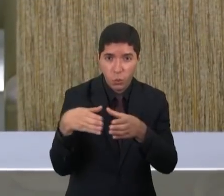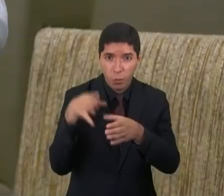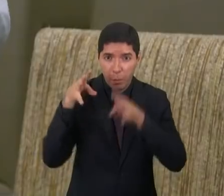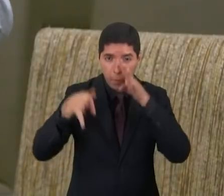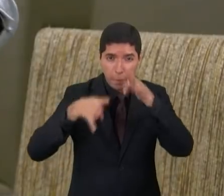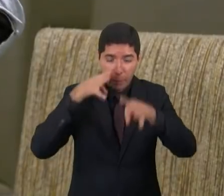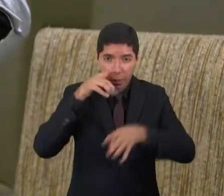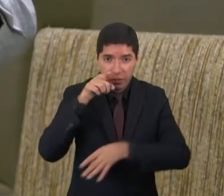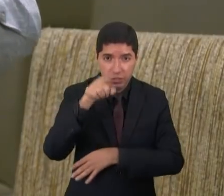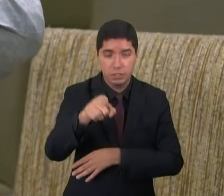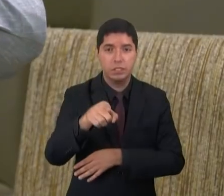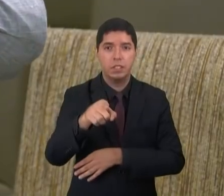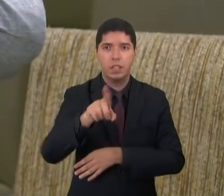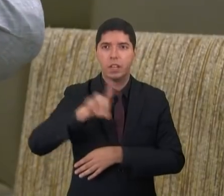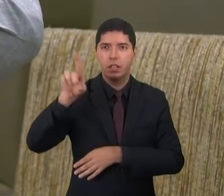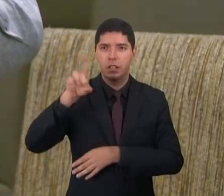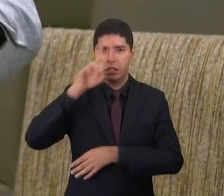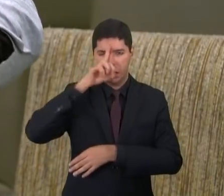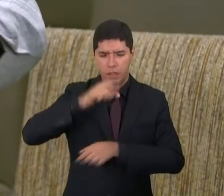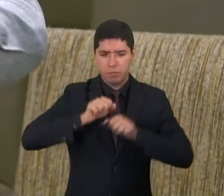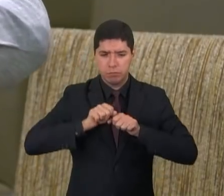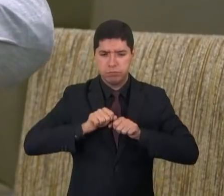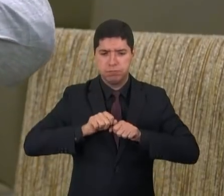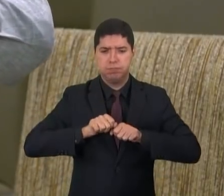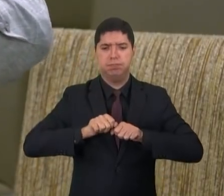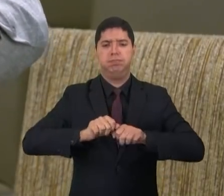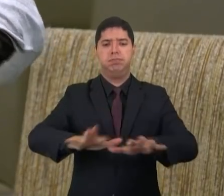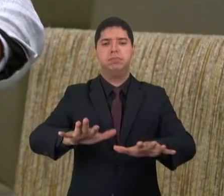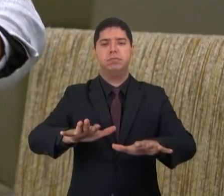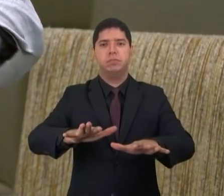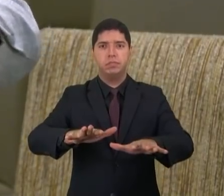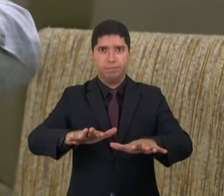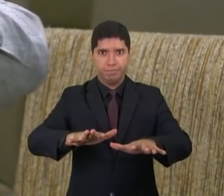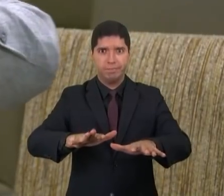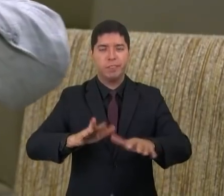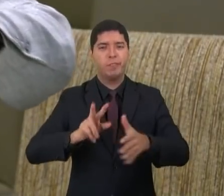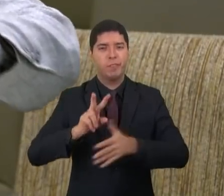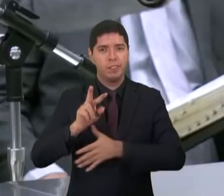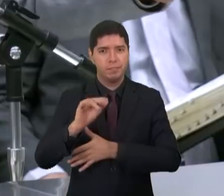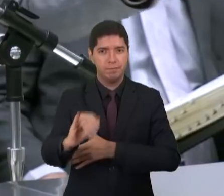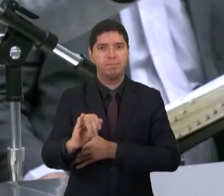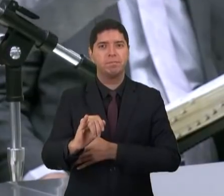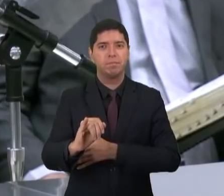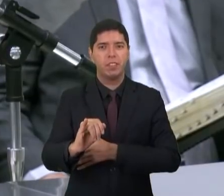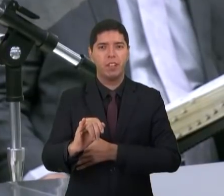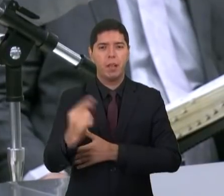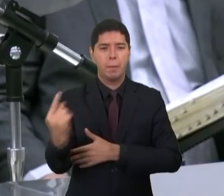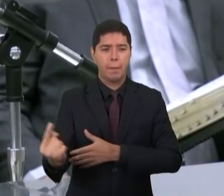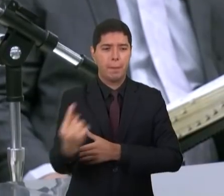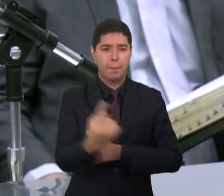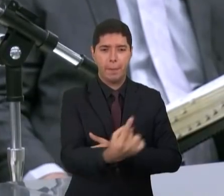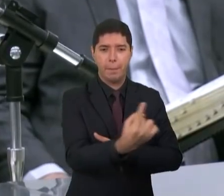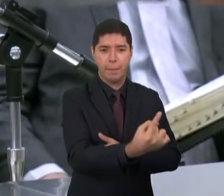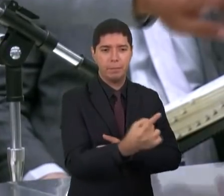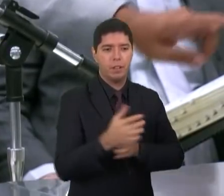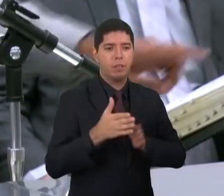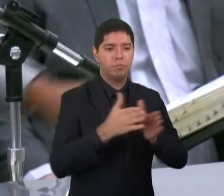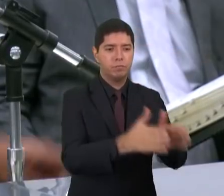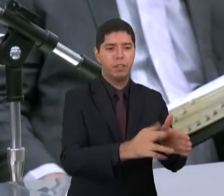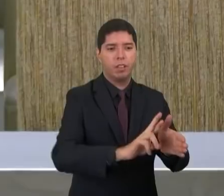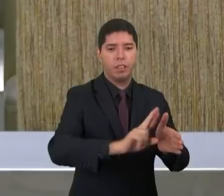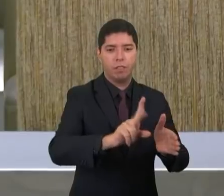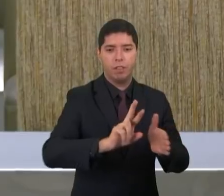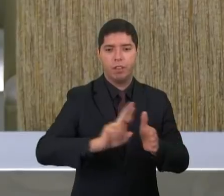separar, eu vou espalhar. Cada um vai seguir um caminho